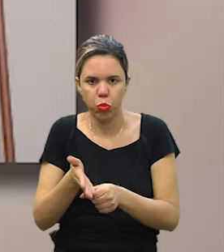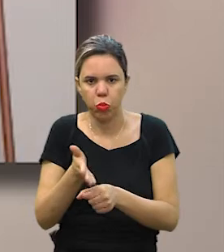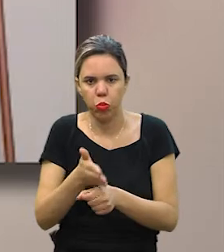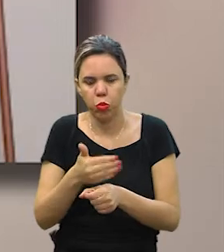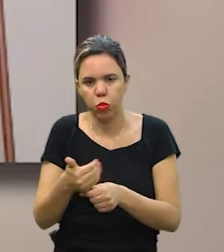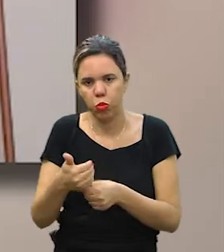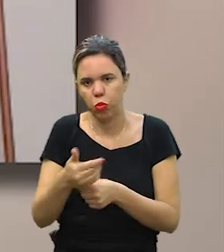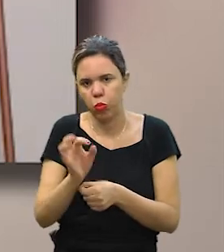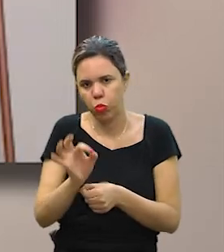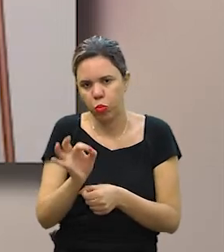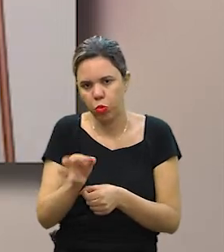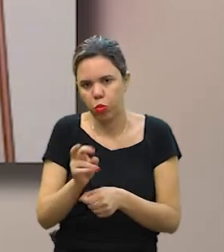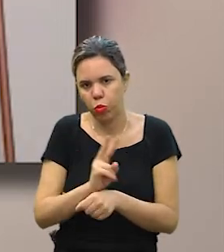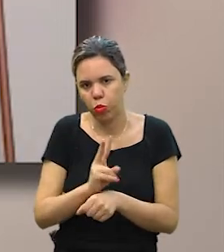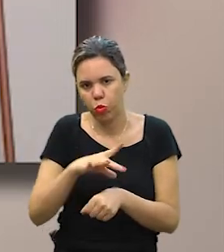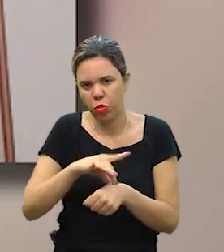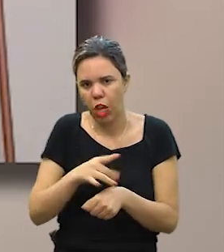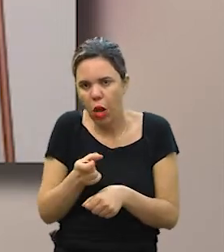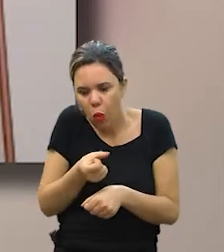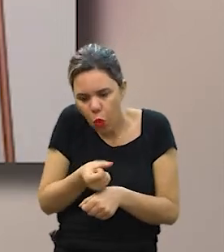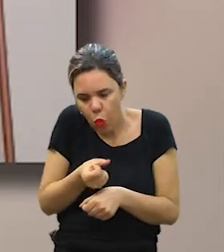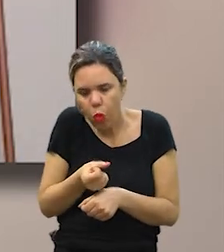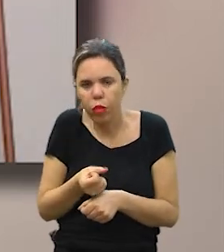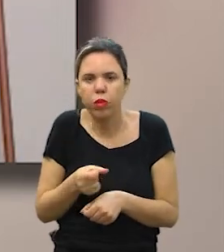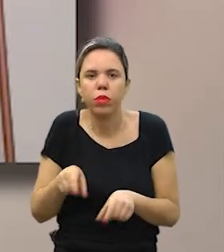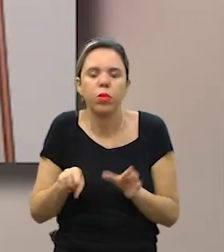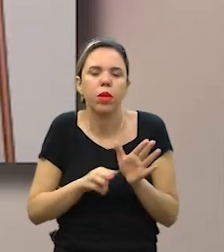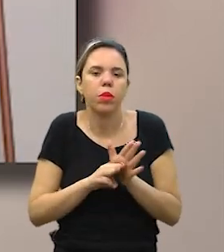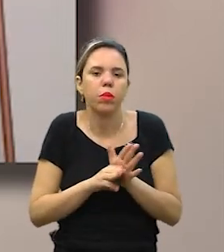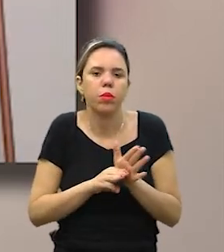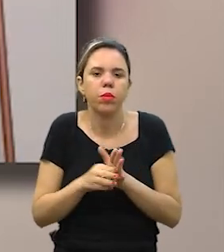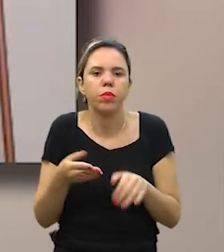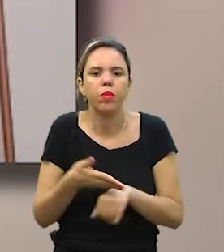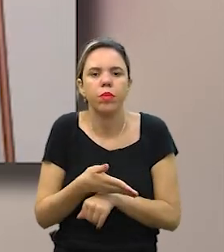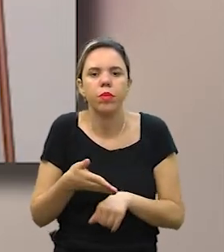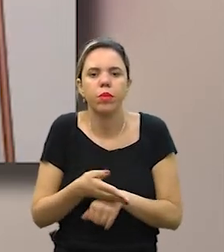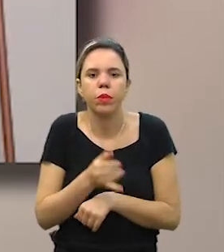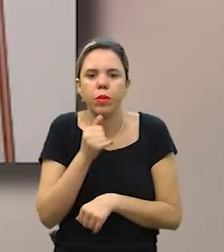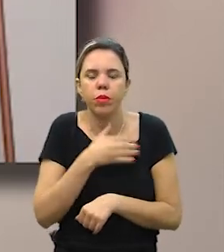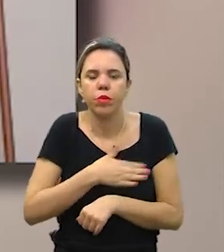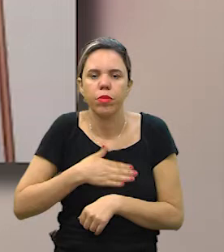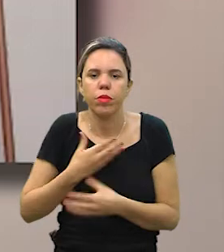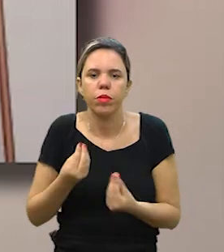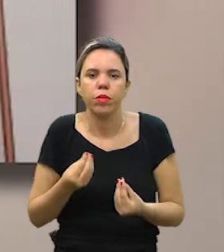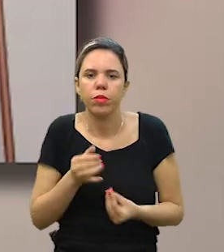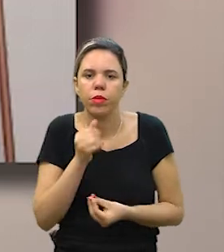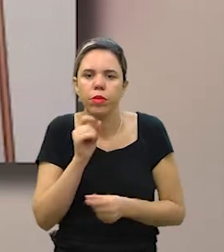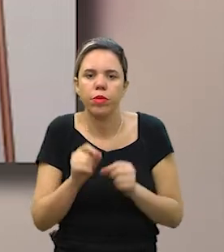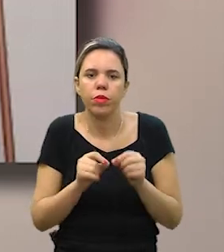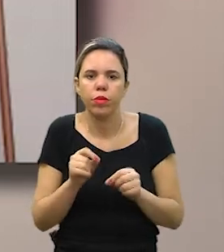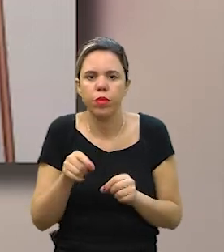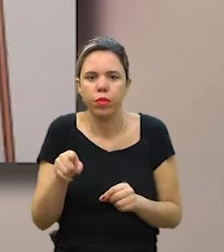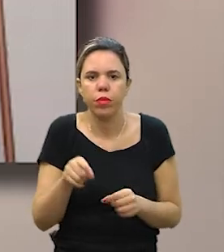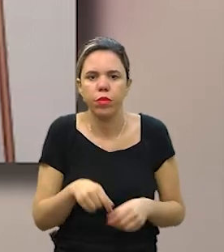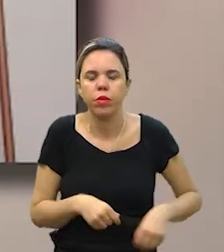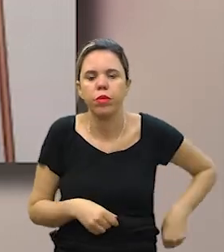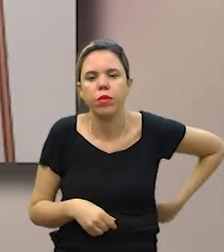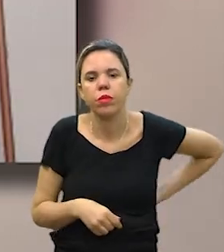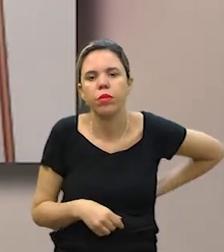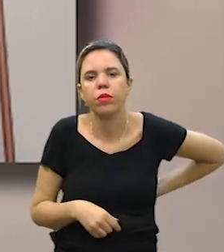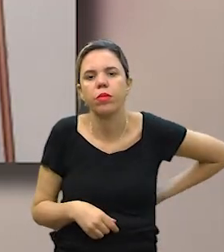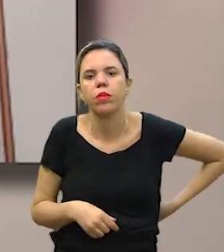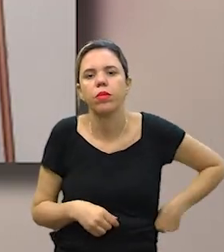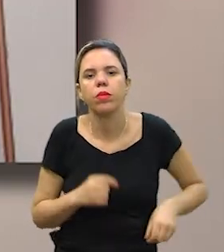os cortes corretos e seguros. E o método participativo, que eu gosto bastante, onde